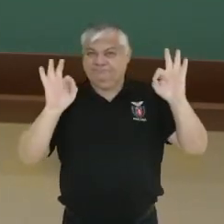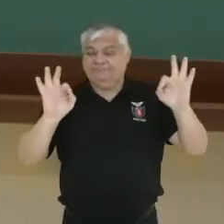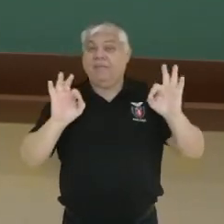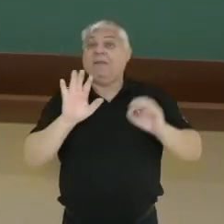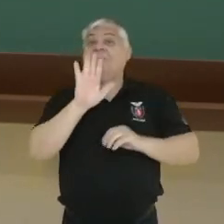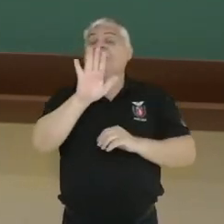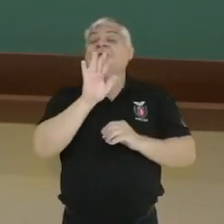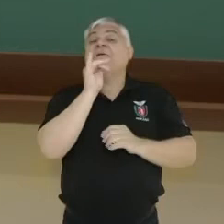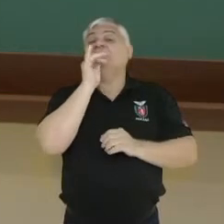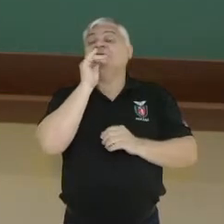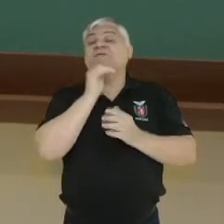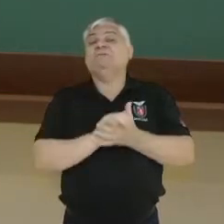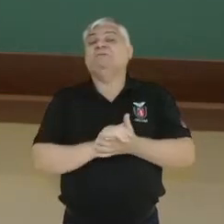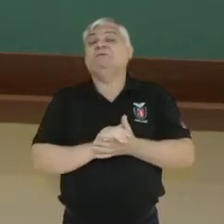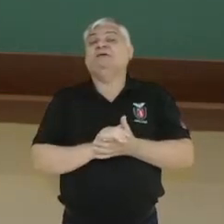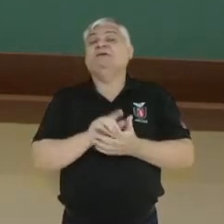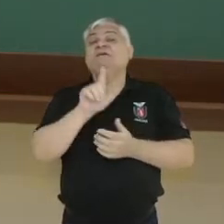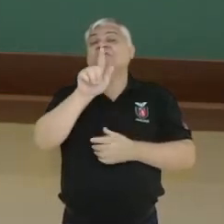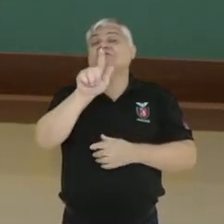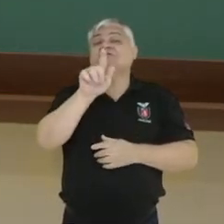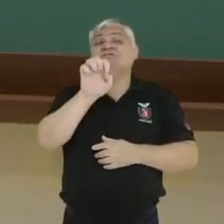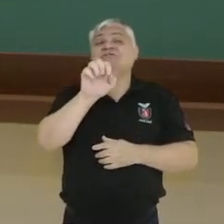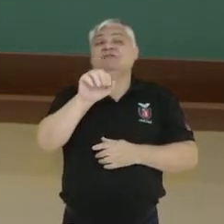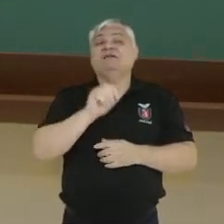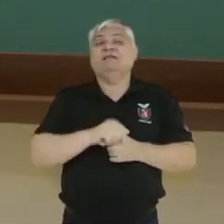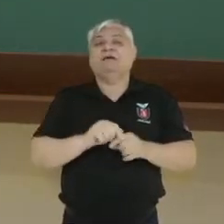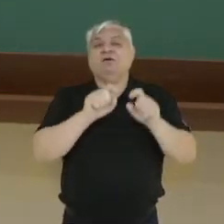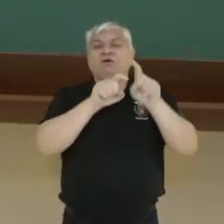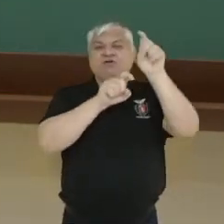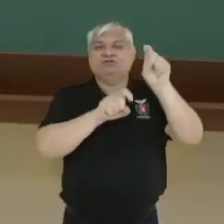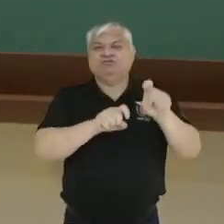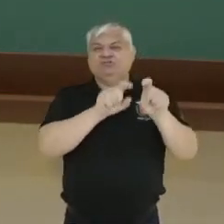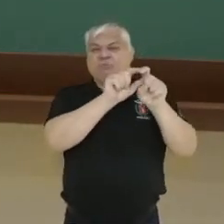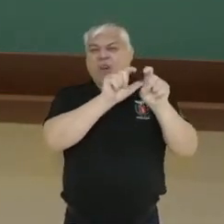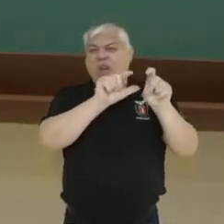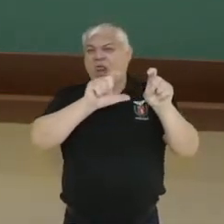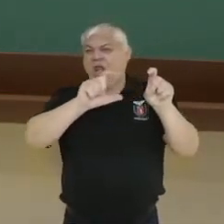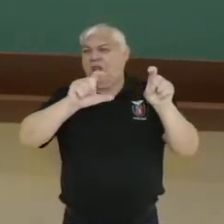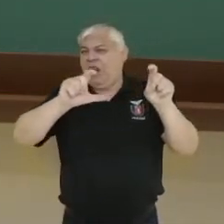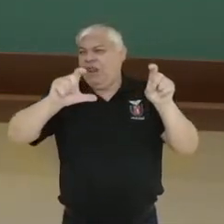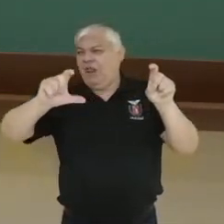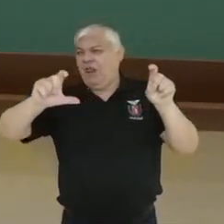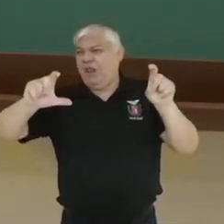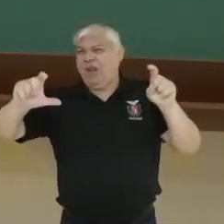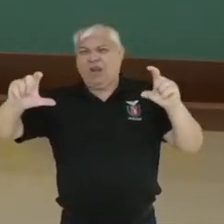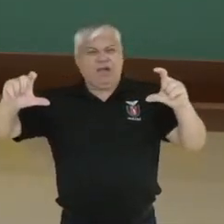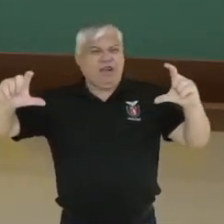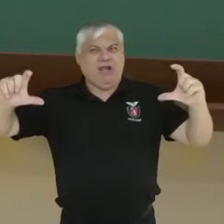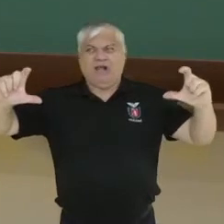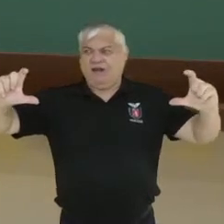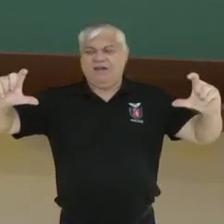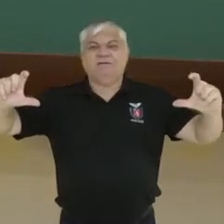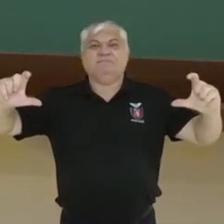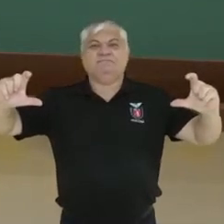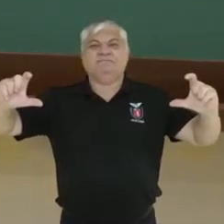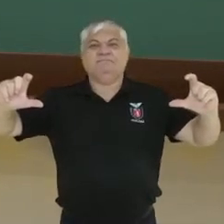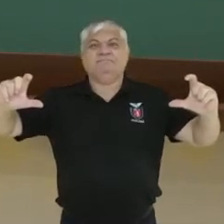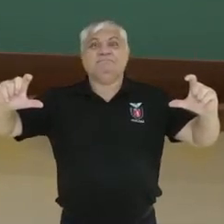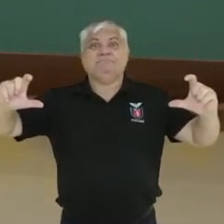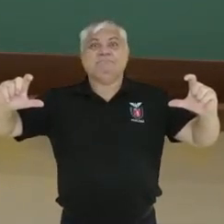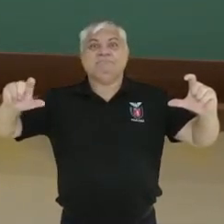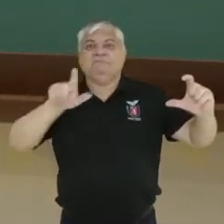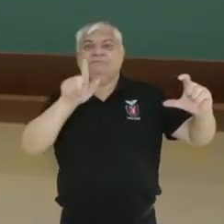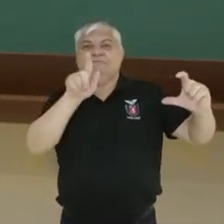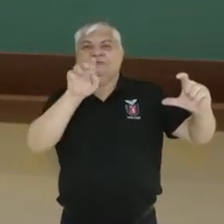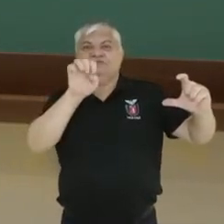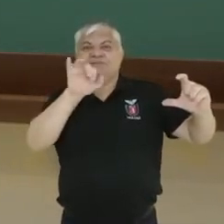quando a gente fala da equação geral, que é esse troço enorme aqui, parece ser enorme, mas ela não é, porque a gente está